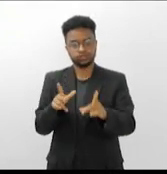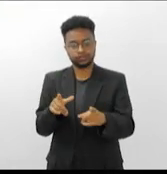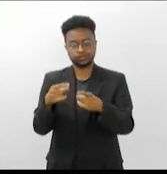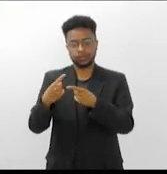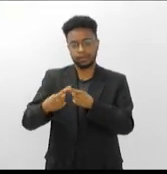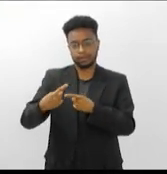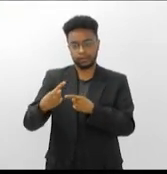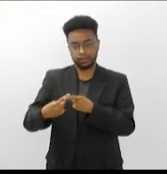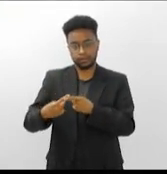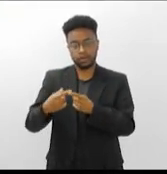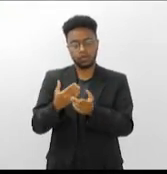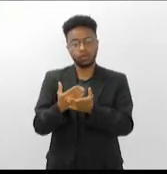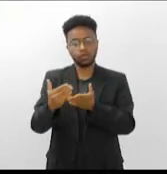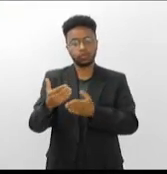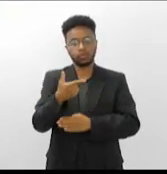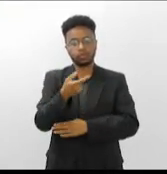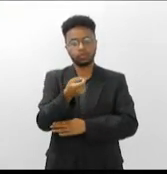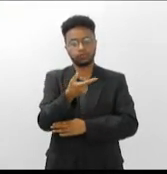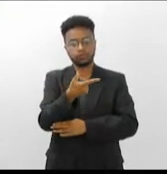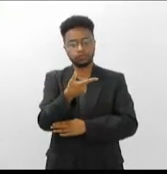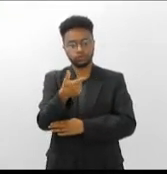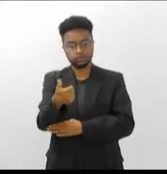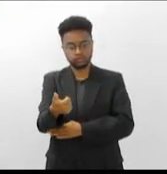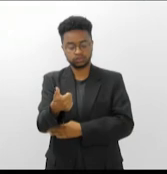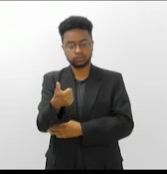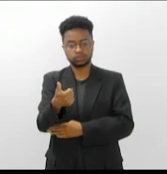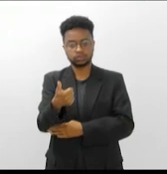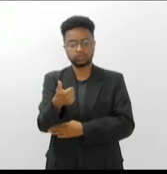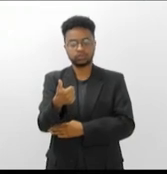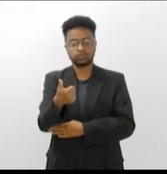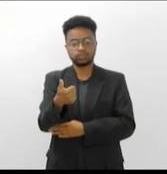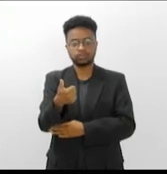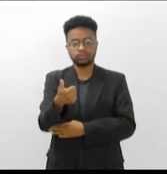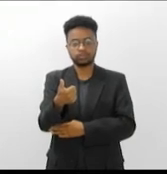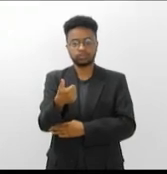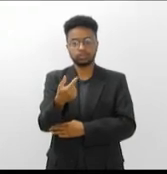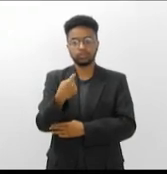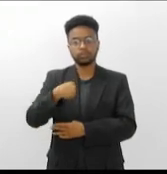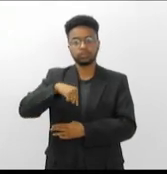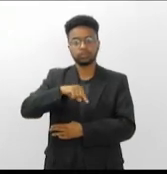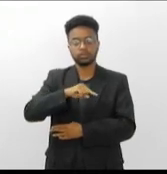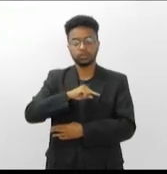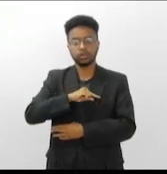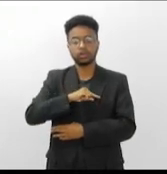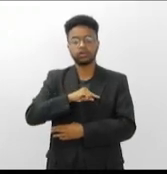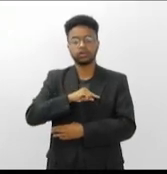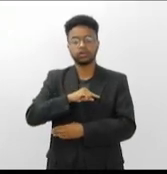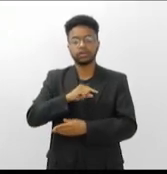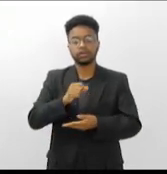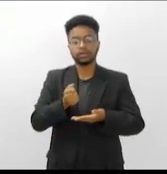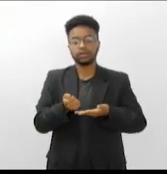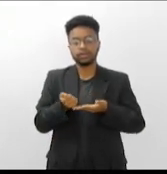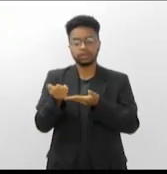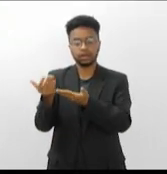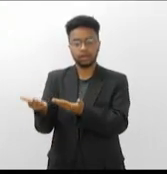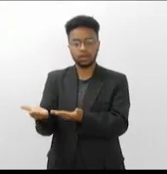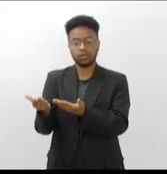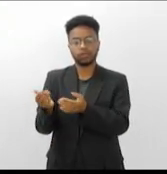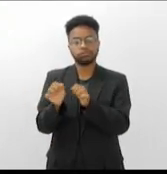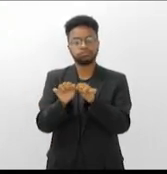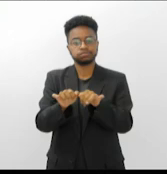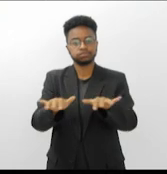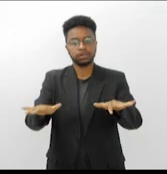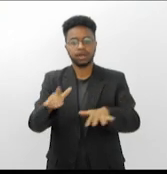porque desde 2021 passamos pela delegação do serviço de distribuição